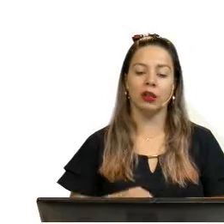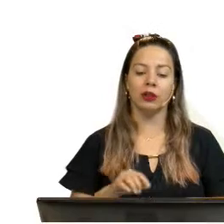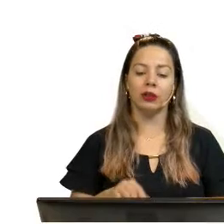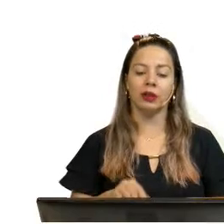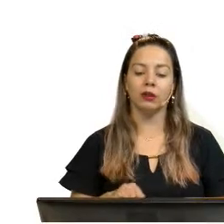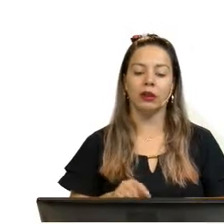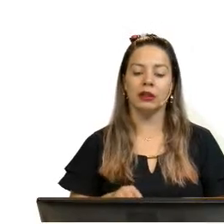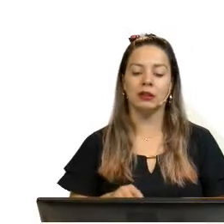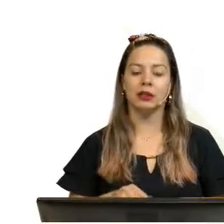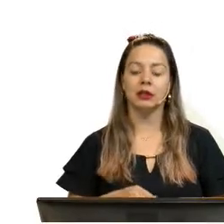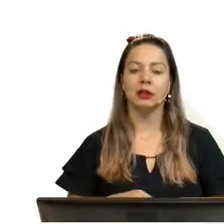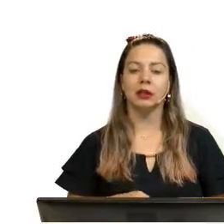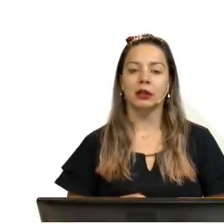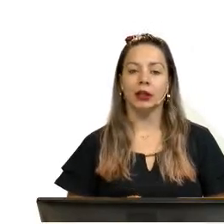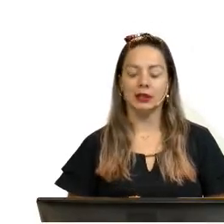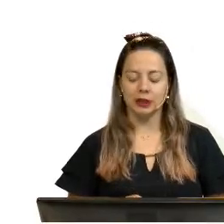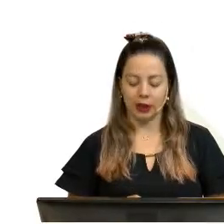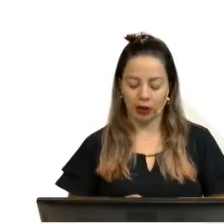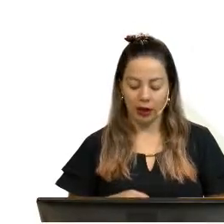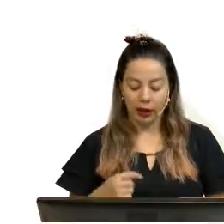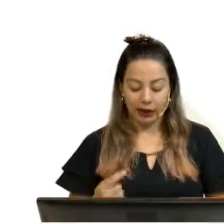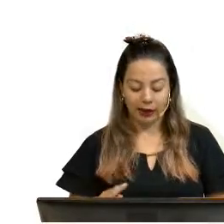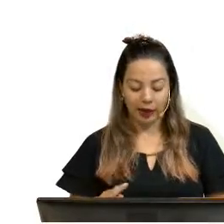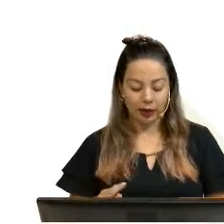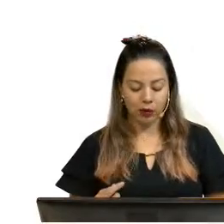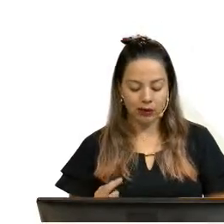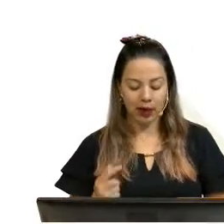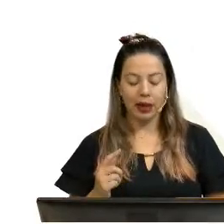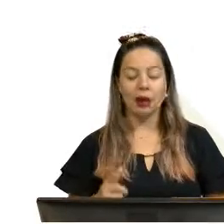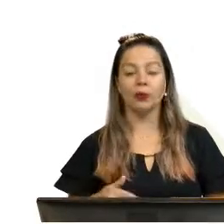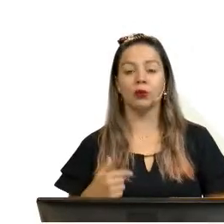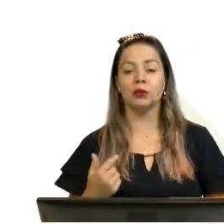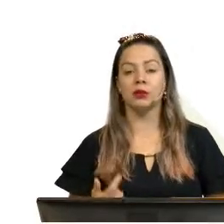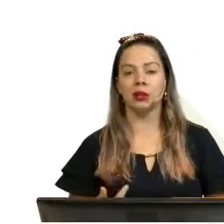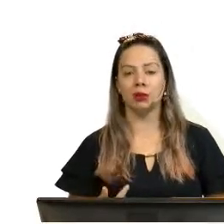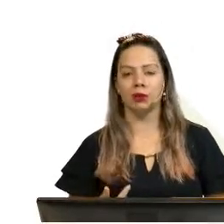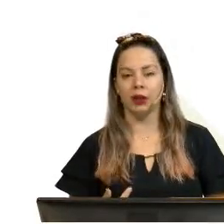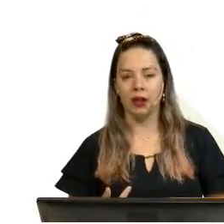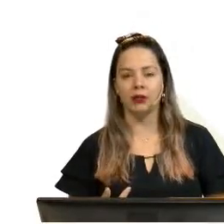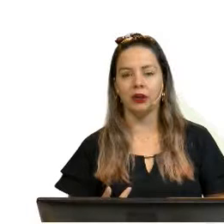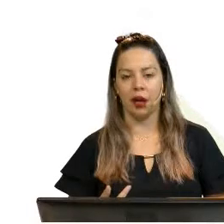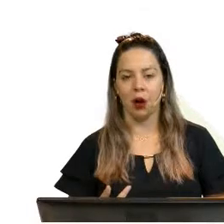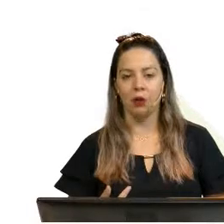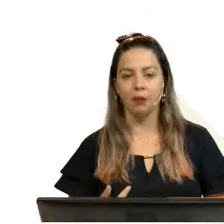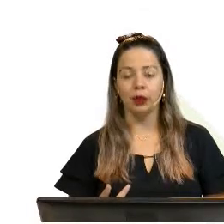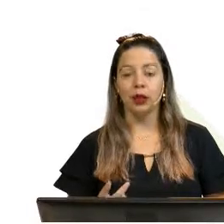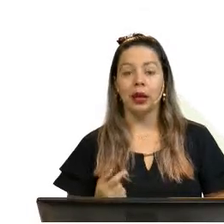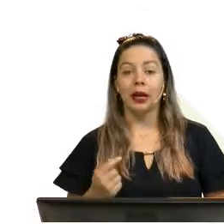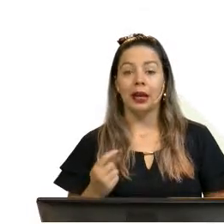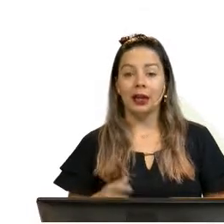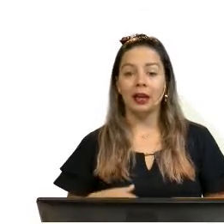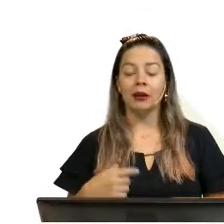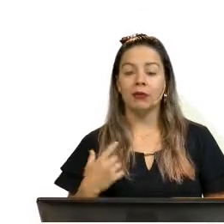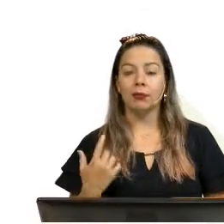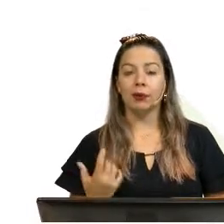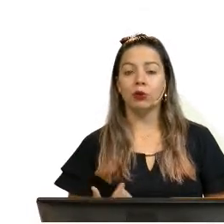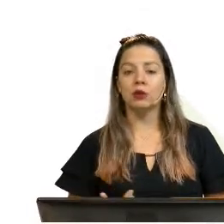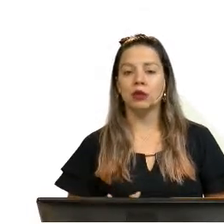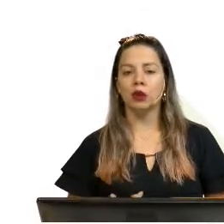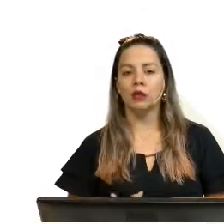material genético dentro dessa dessa célula então ele consegue reproduzir o dna viral e